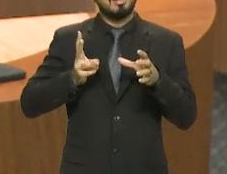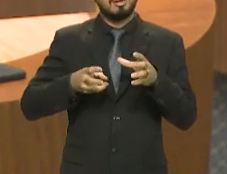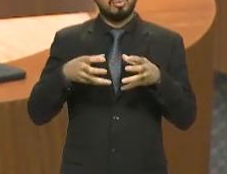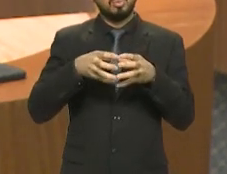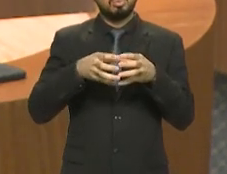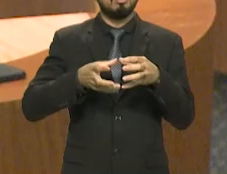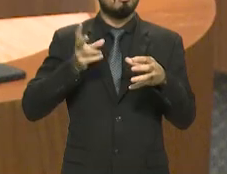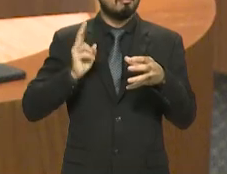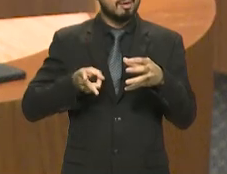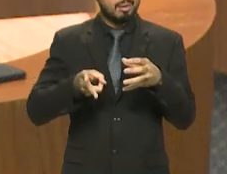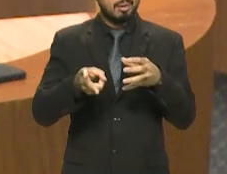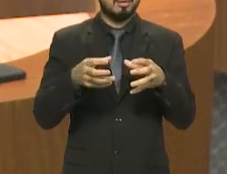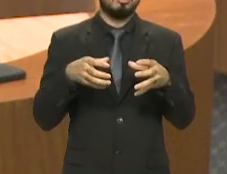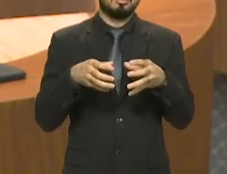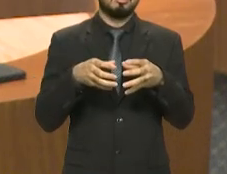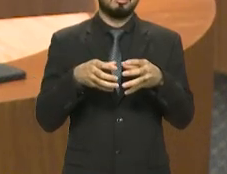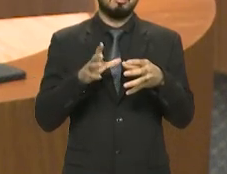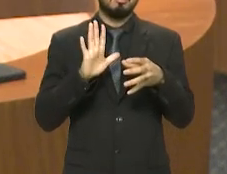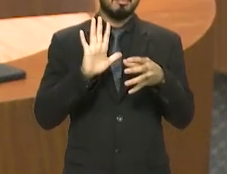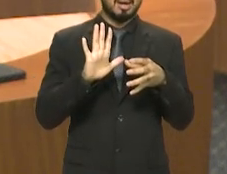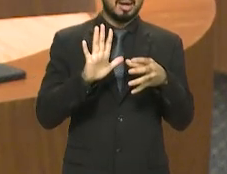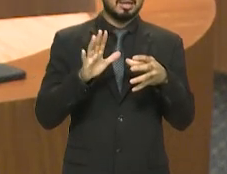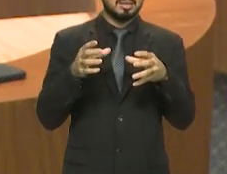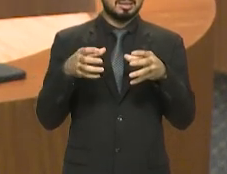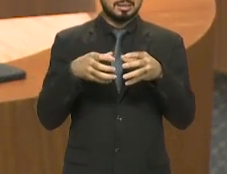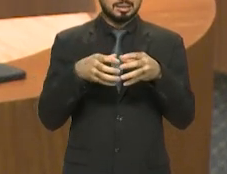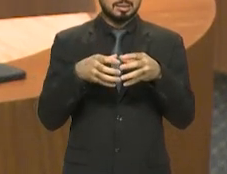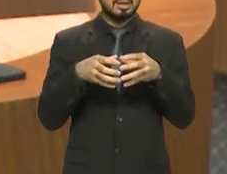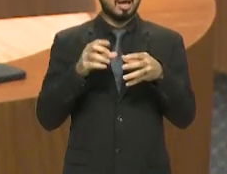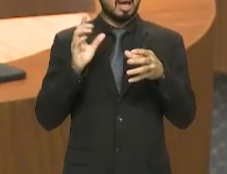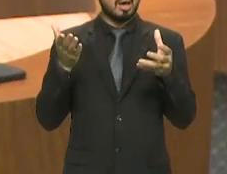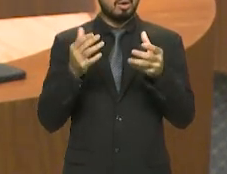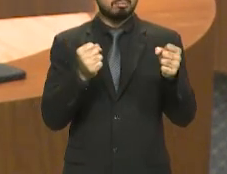fortalecido. O Otelino é um visionário,